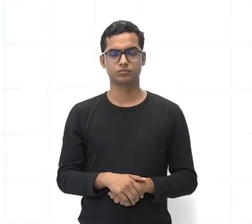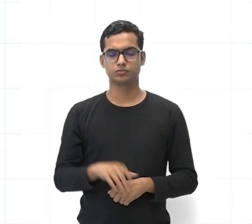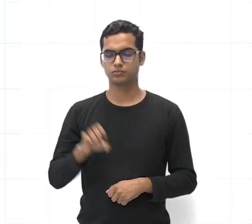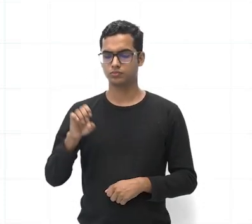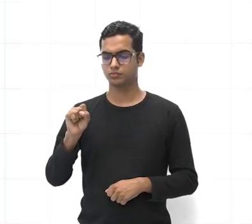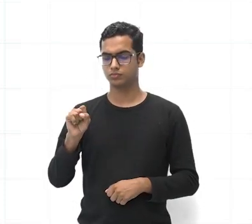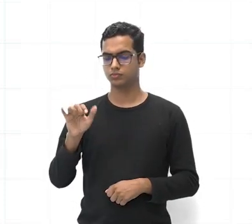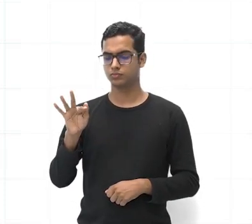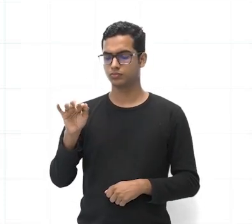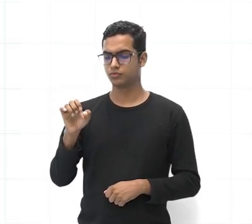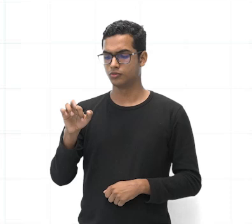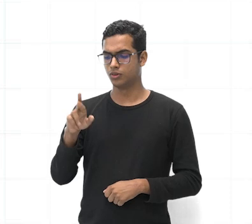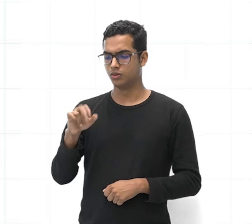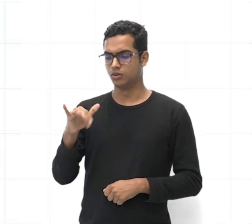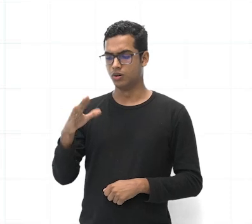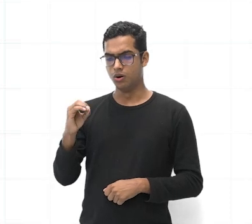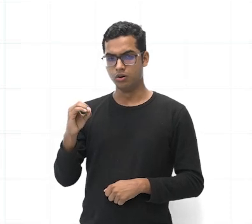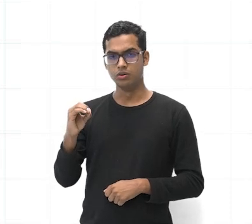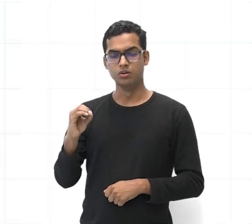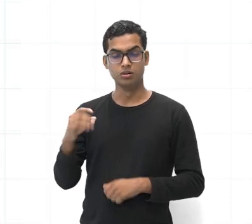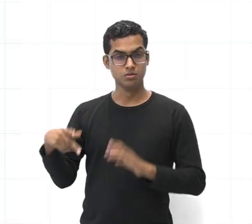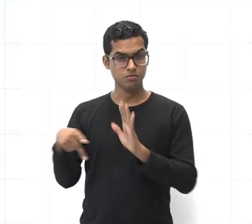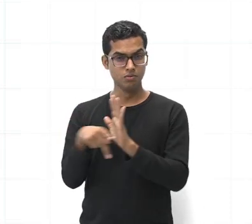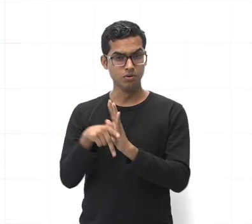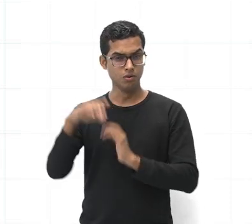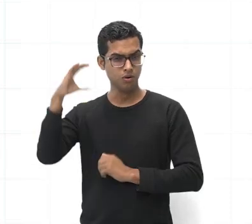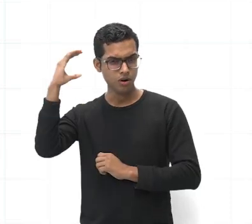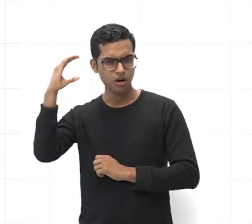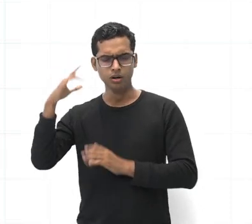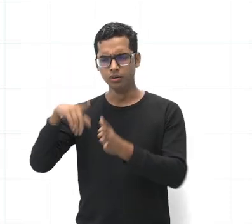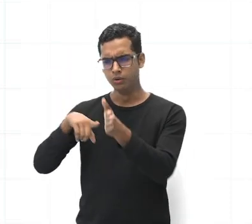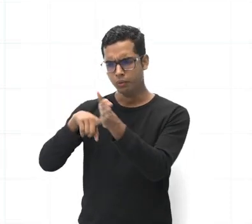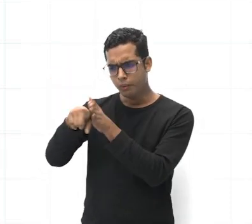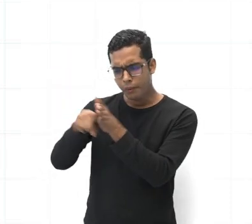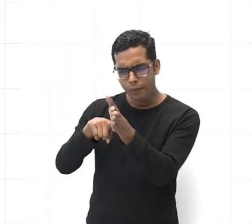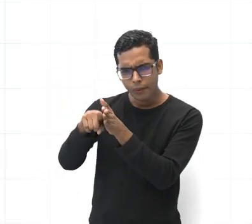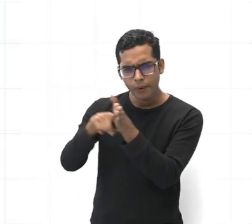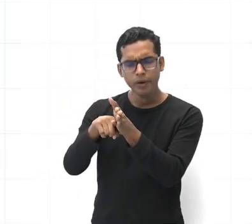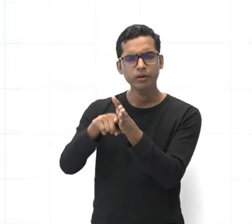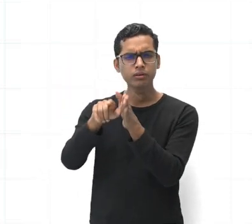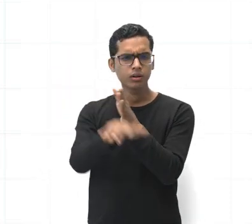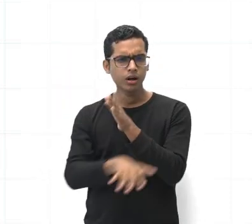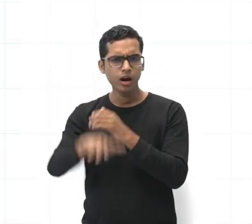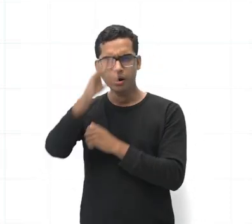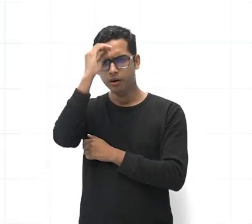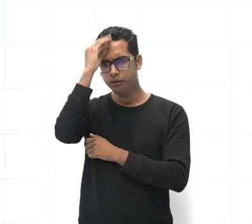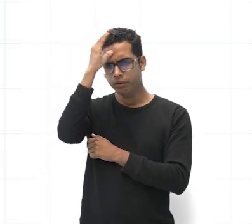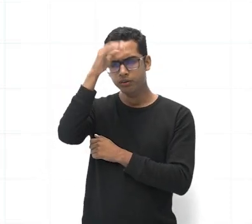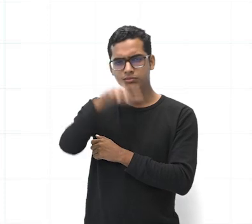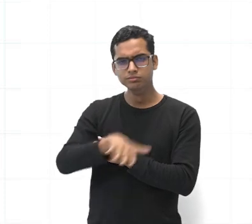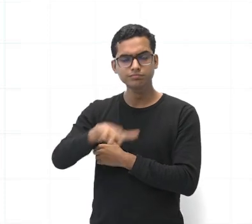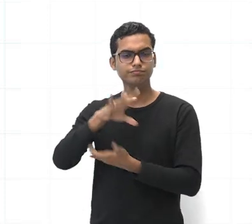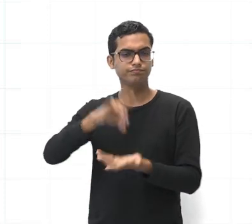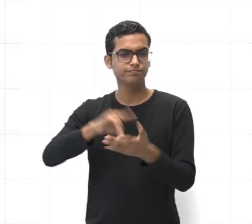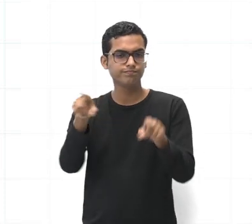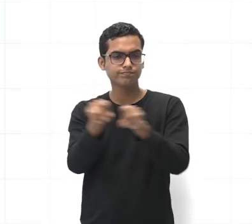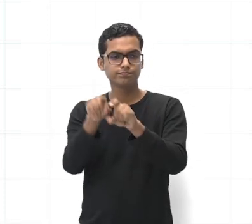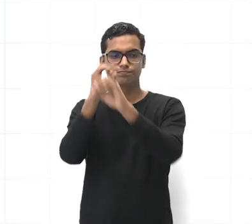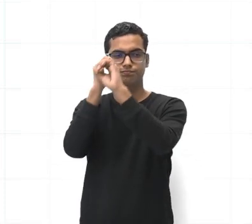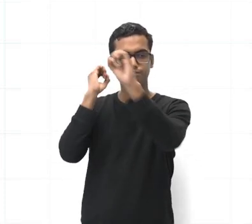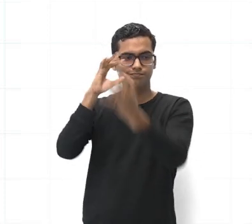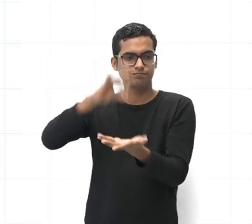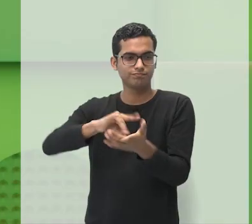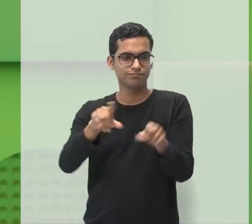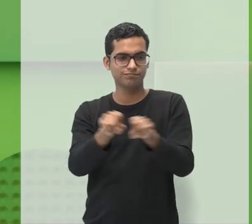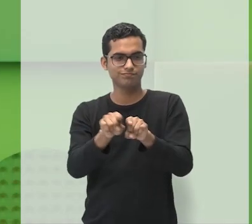Contudo, com o avanço da ciência e o conhecimento, do conhecimento científico, nós sabemos que o